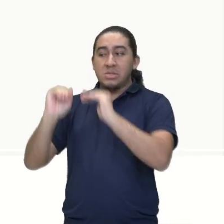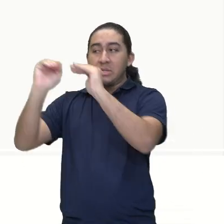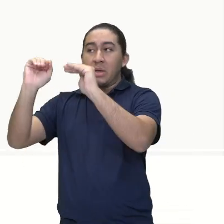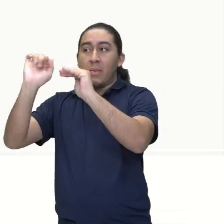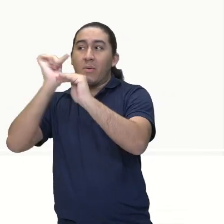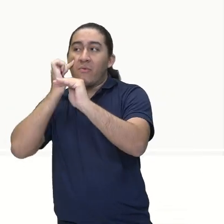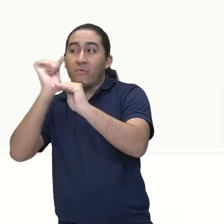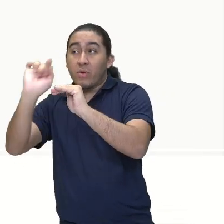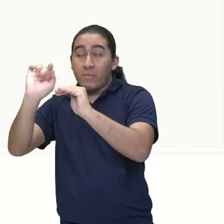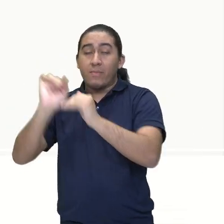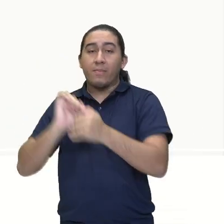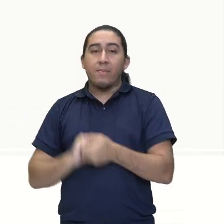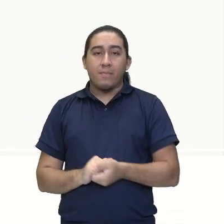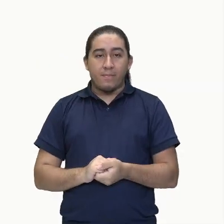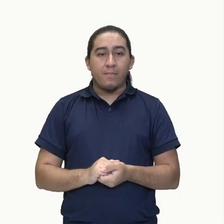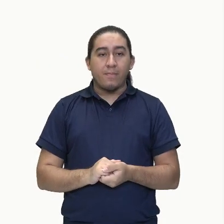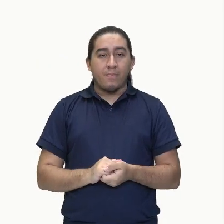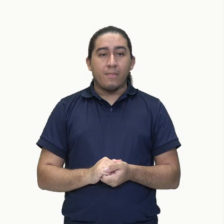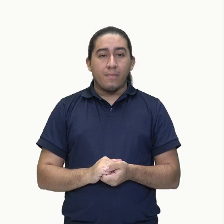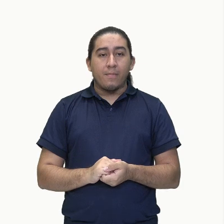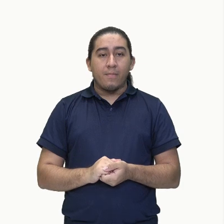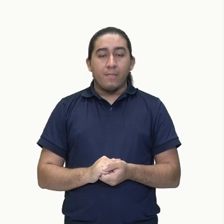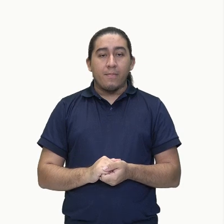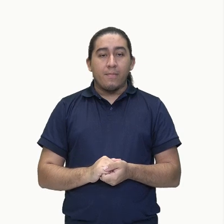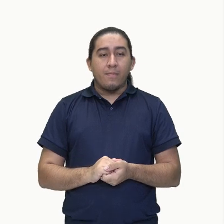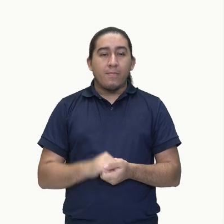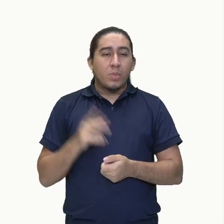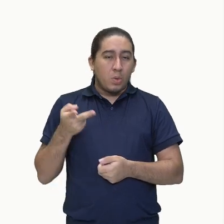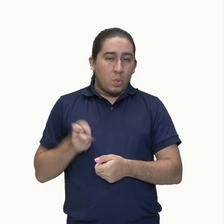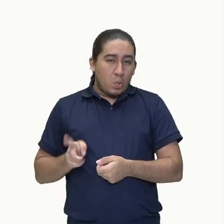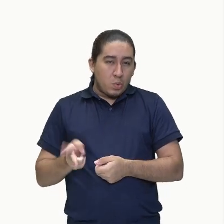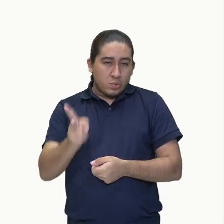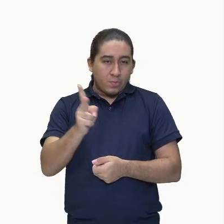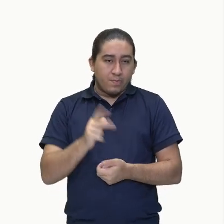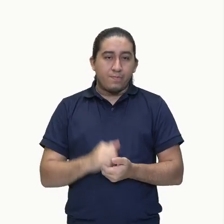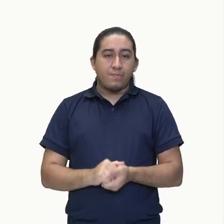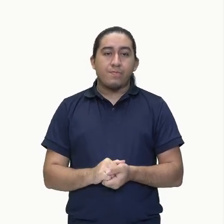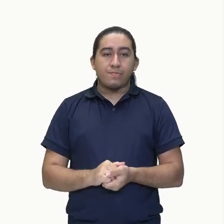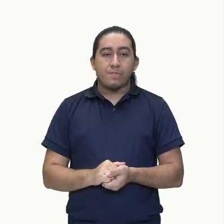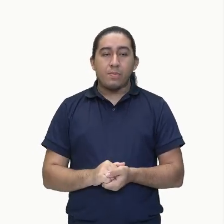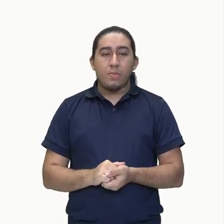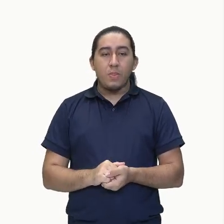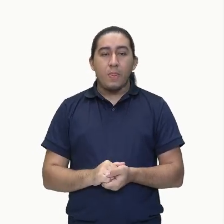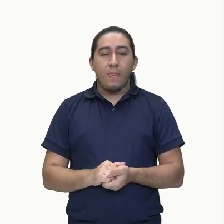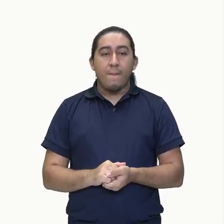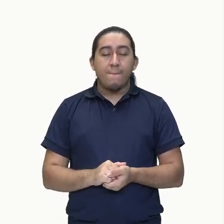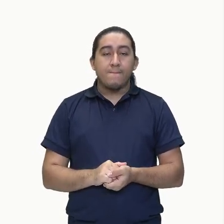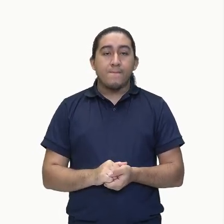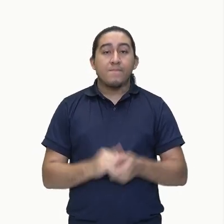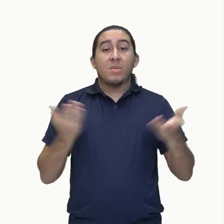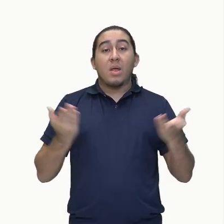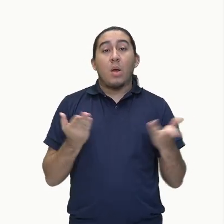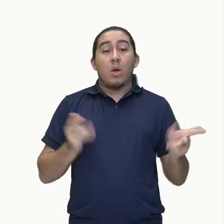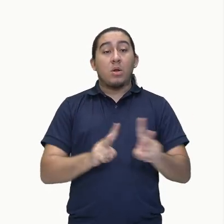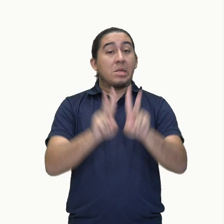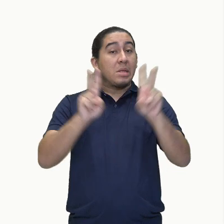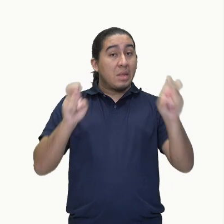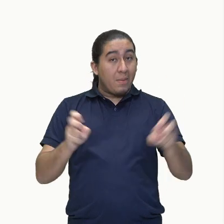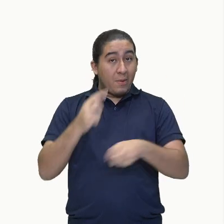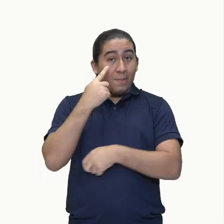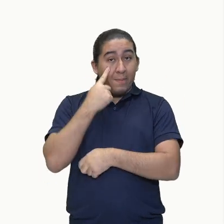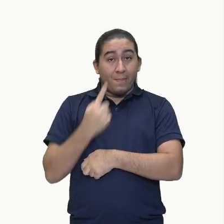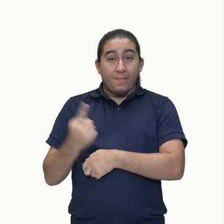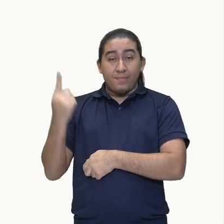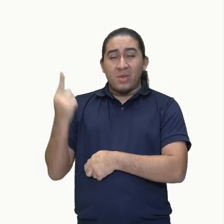Então, vamos seguindo. Agora vamos falar de quadrado perfeito. Toda vez que eu pensar